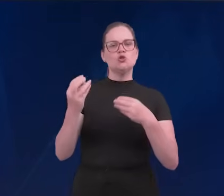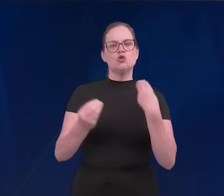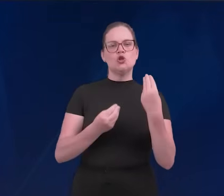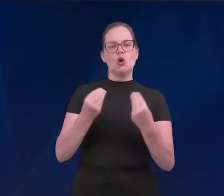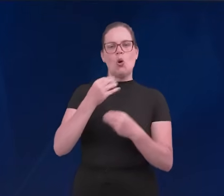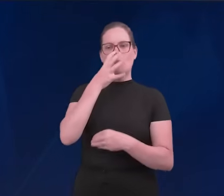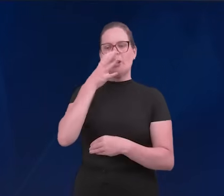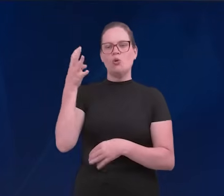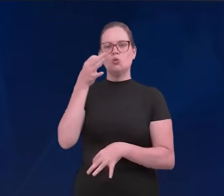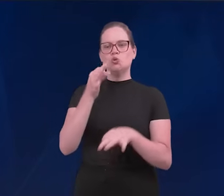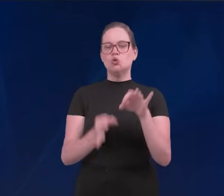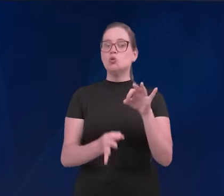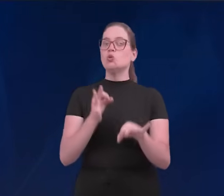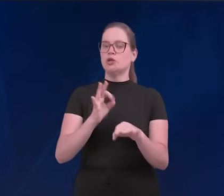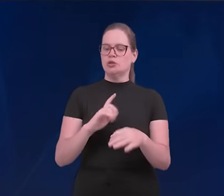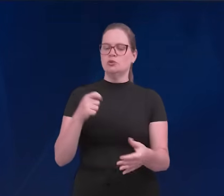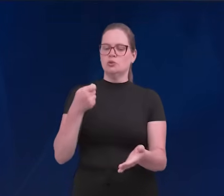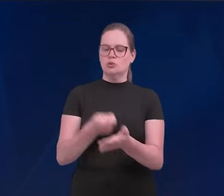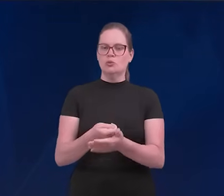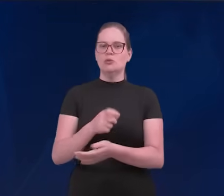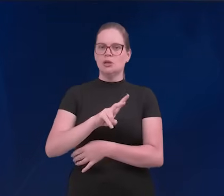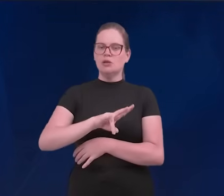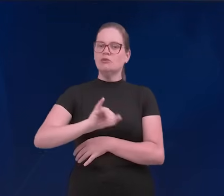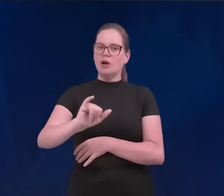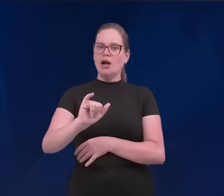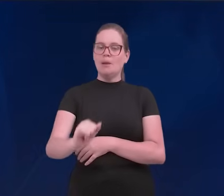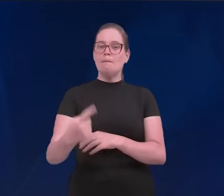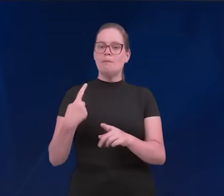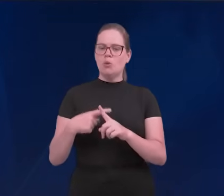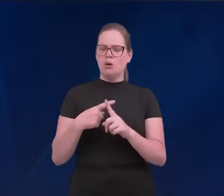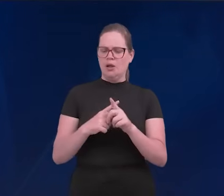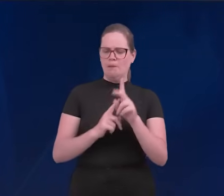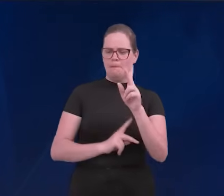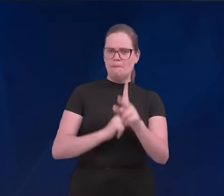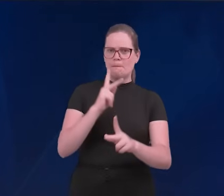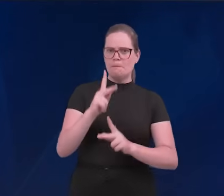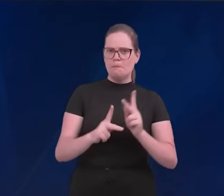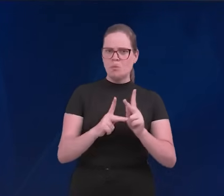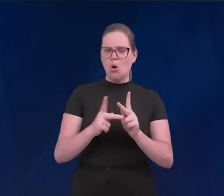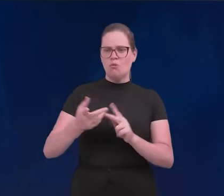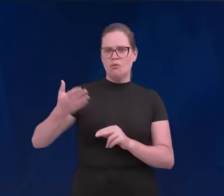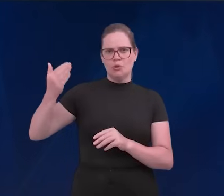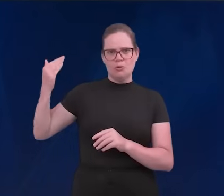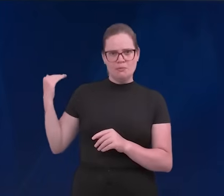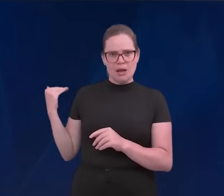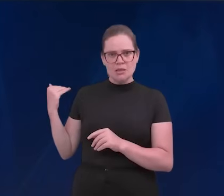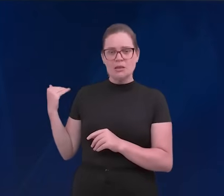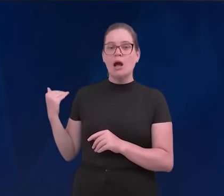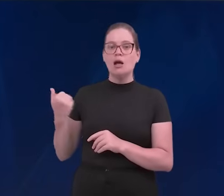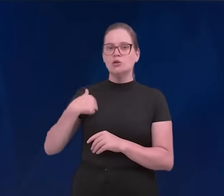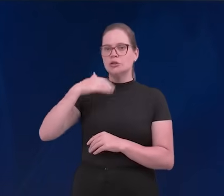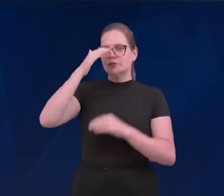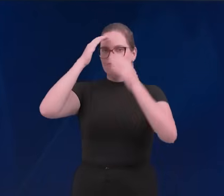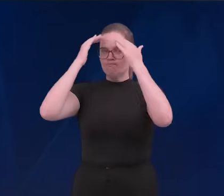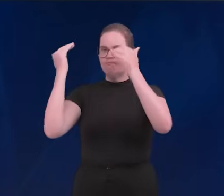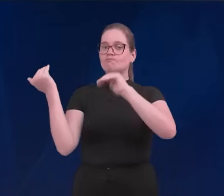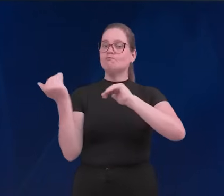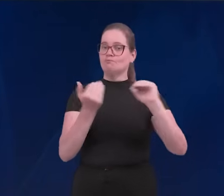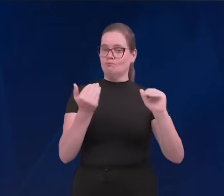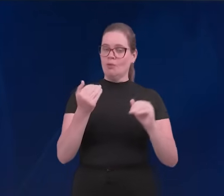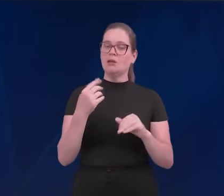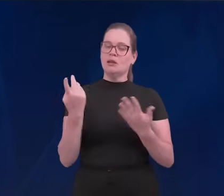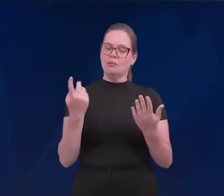execução de um juízo contra a desobediência dos seus antepassados, que